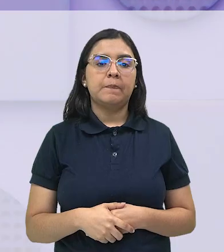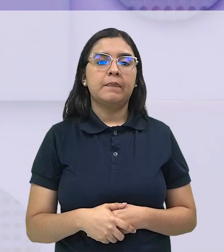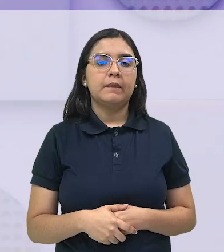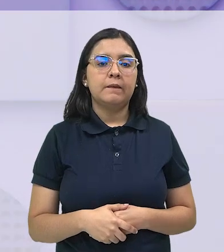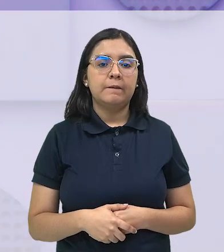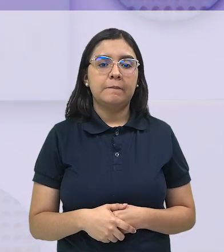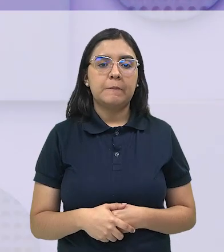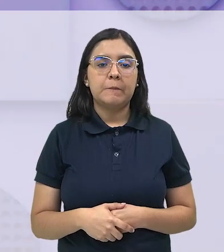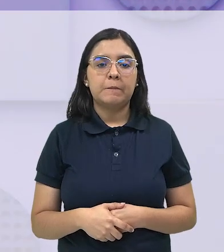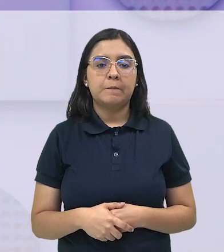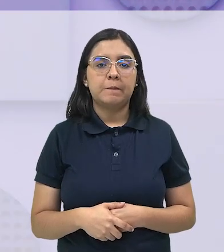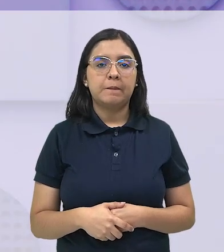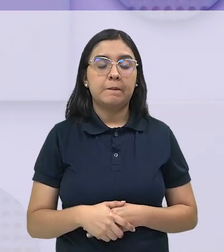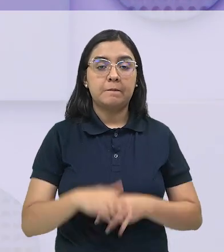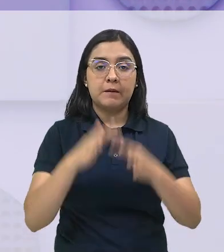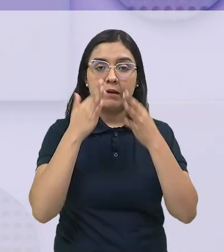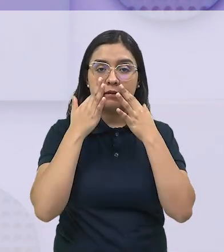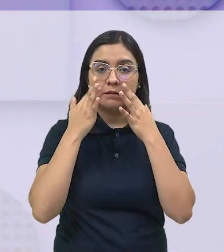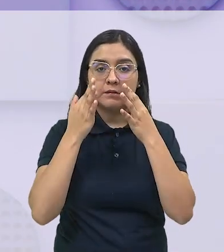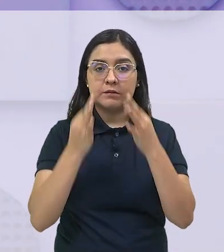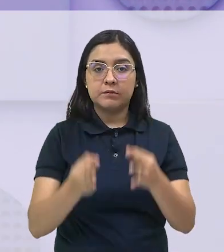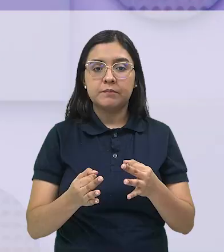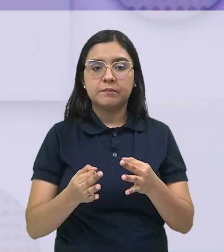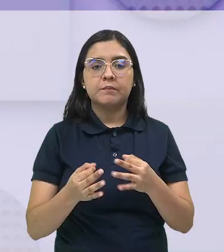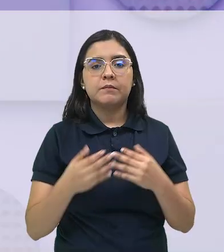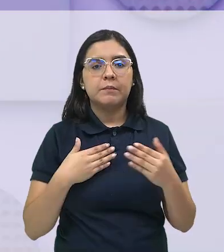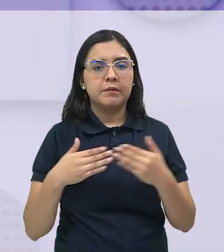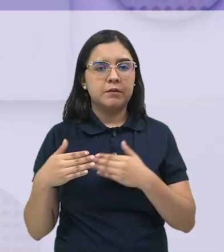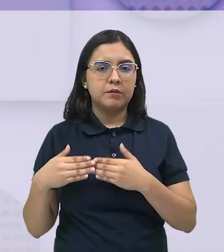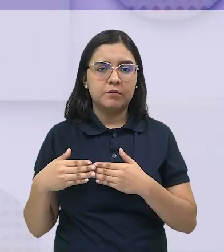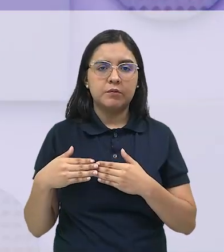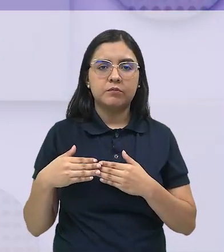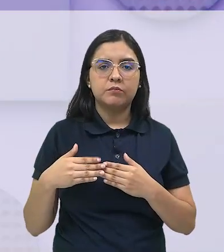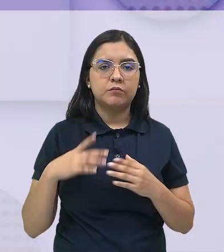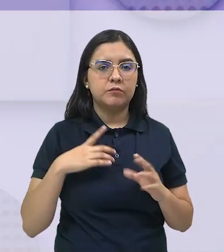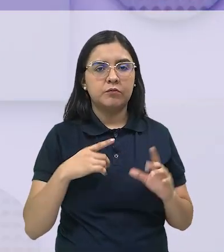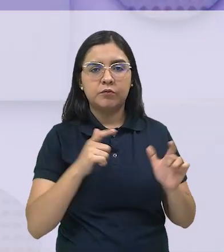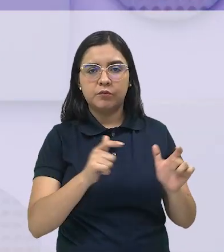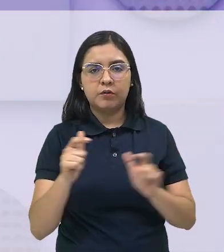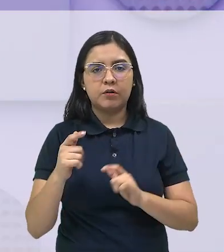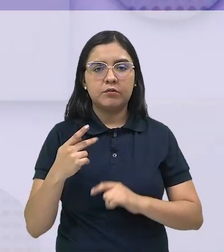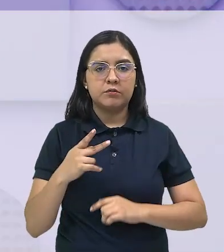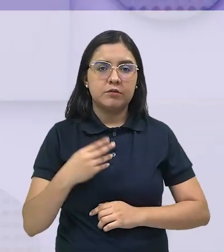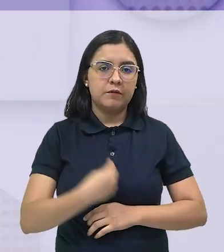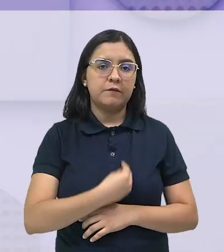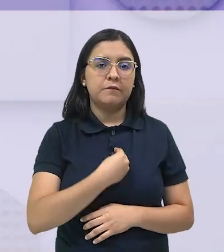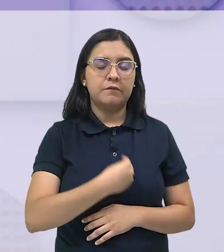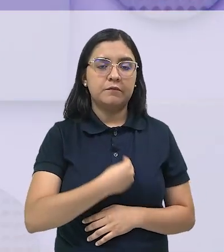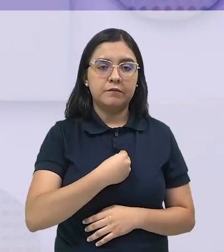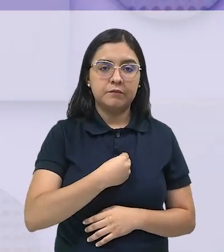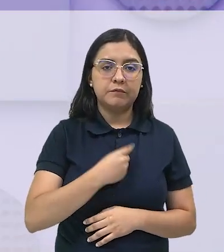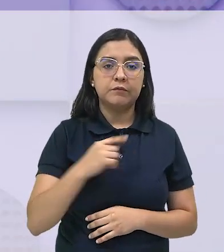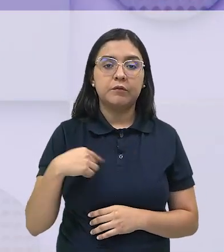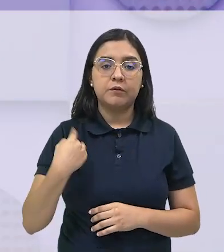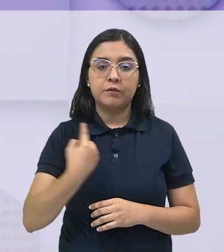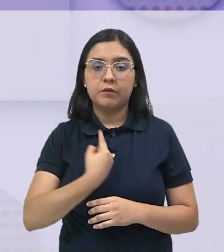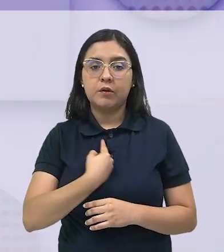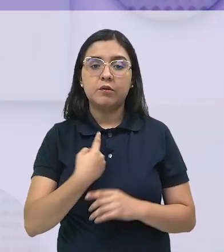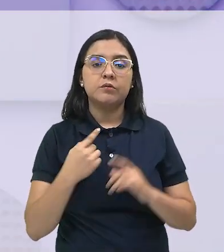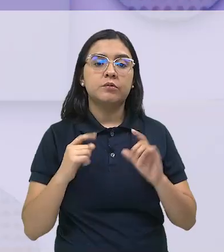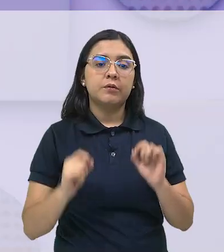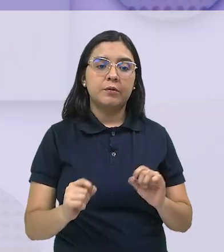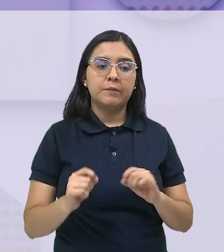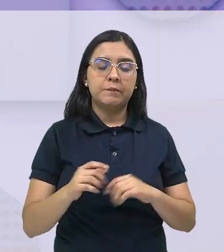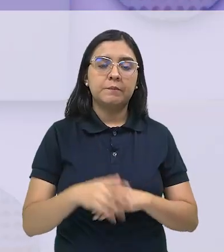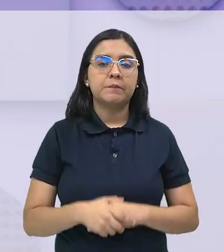favor. Preste atenção. Independente do mundo que você vive, nós somos convidados